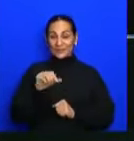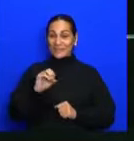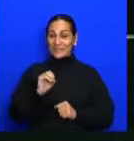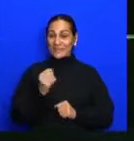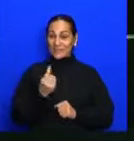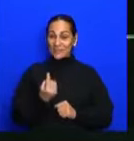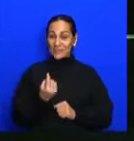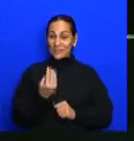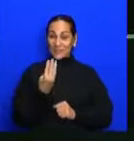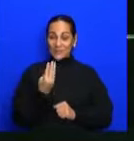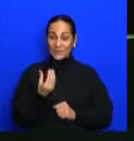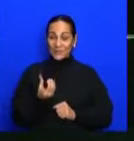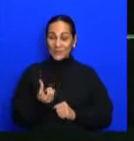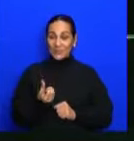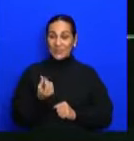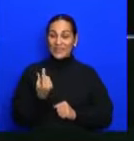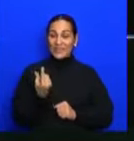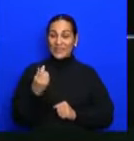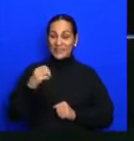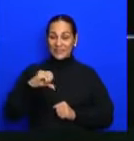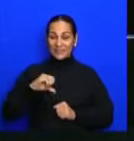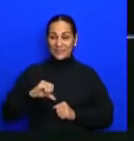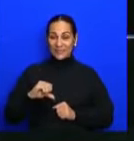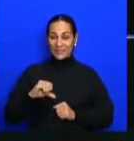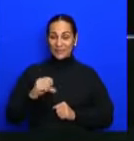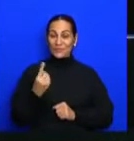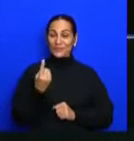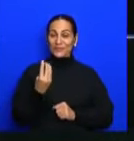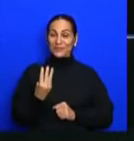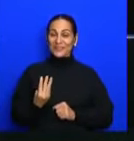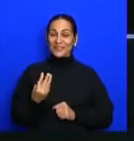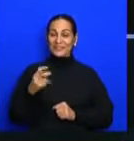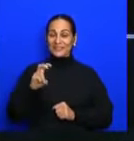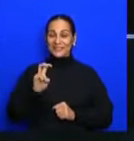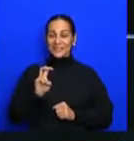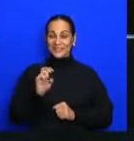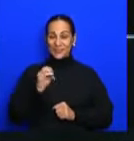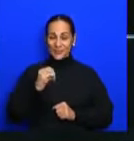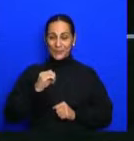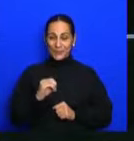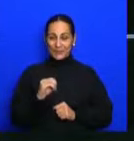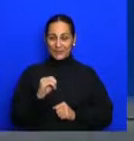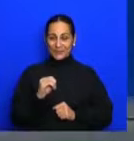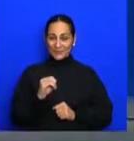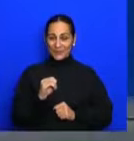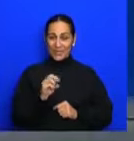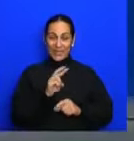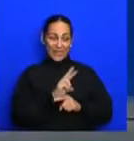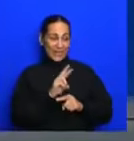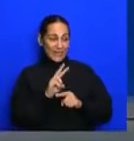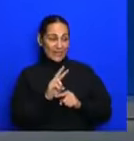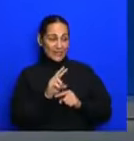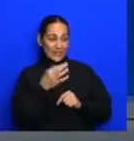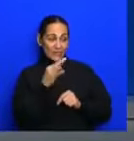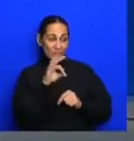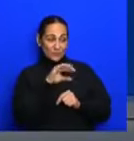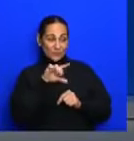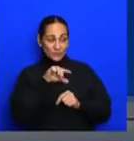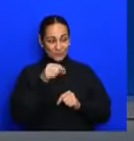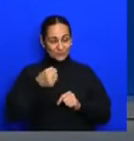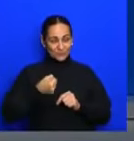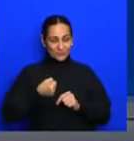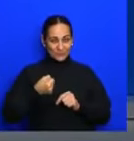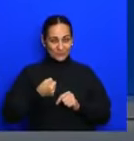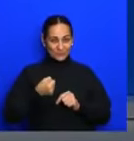57, 01, 46, 19, 13 e 50. As auditoras confirmam